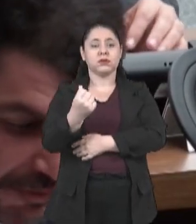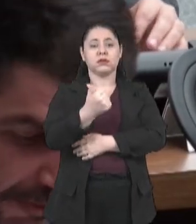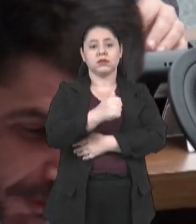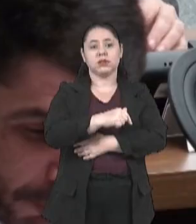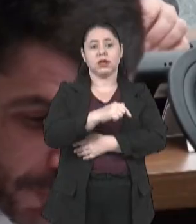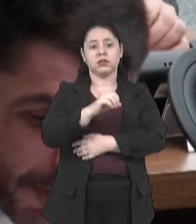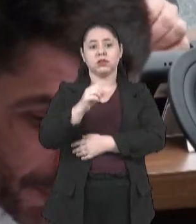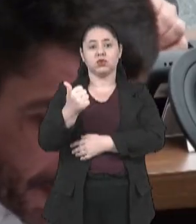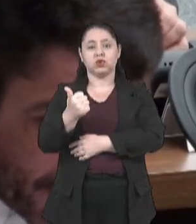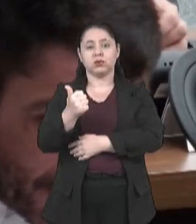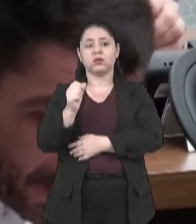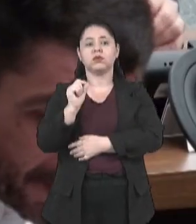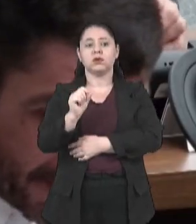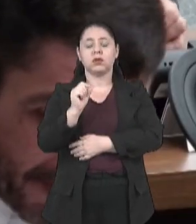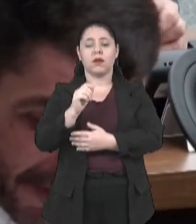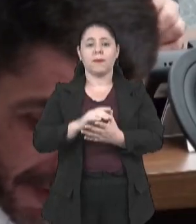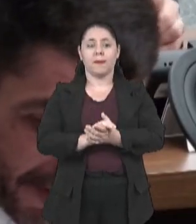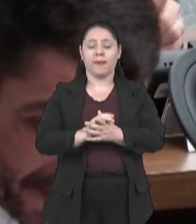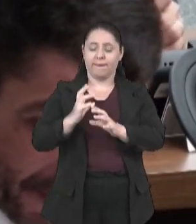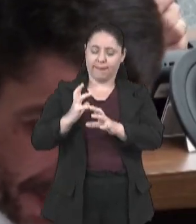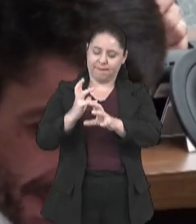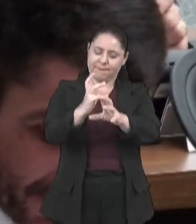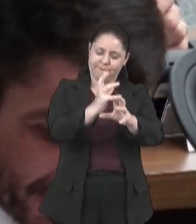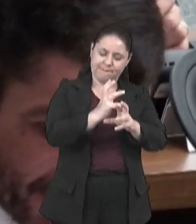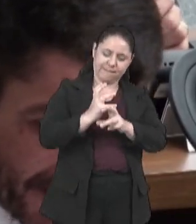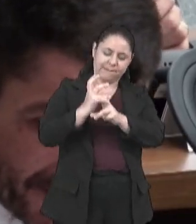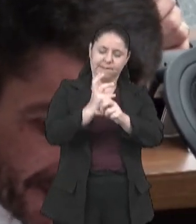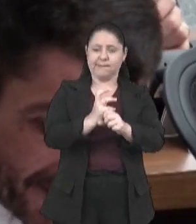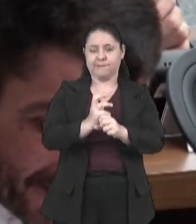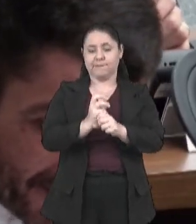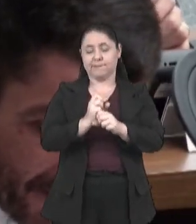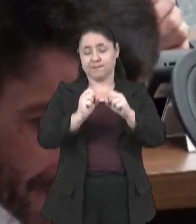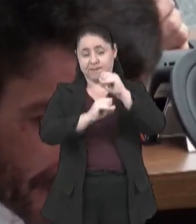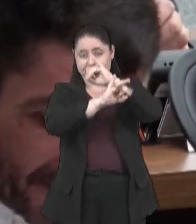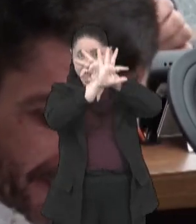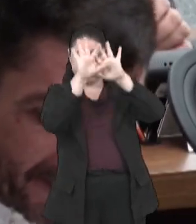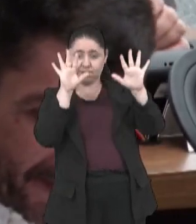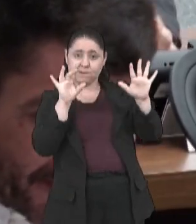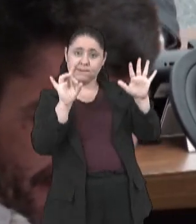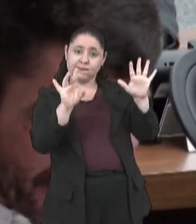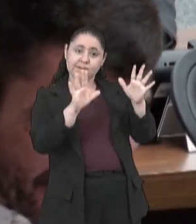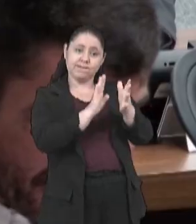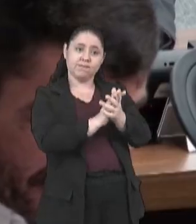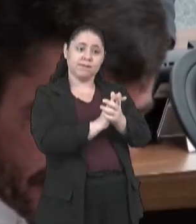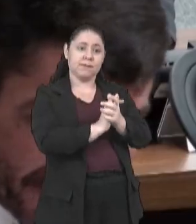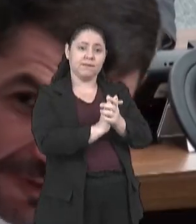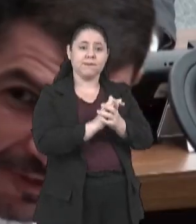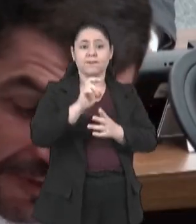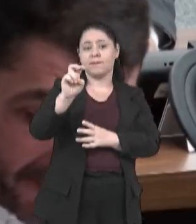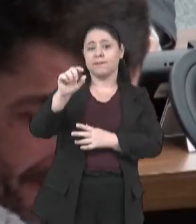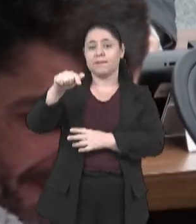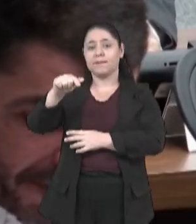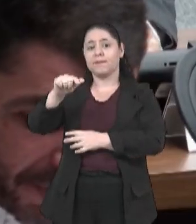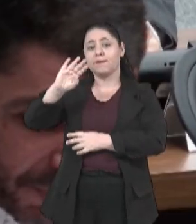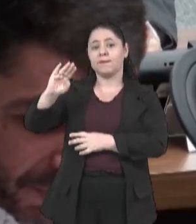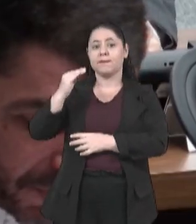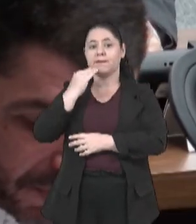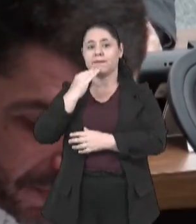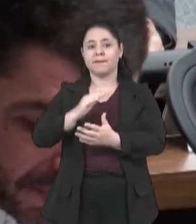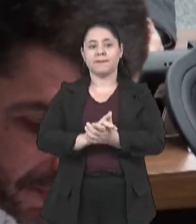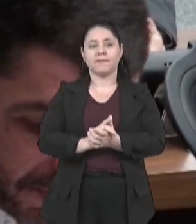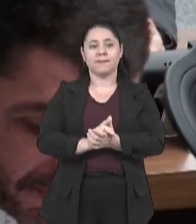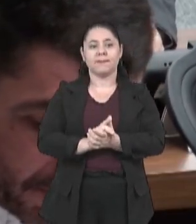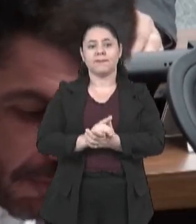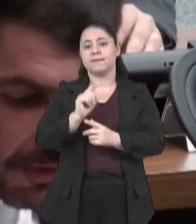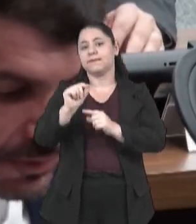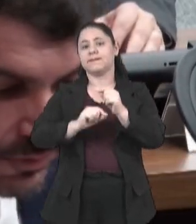701. E essa conta que se faz, eu só queria esclarecer isso, de 5, de 7 bilhões, é